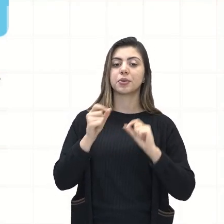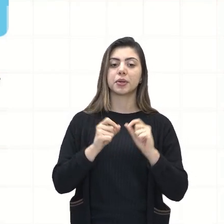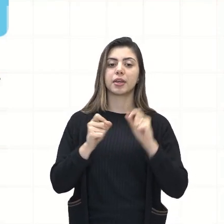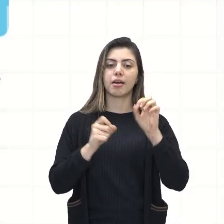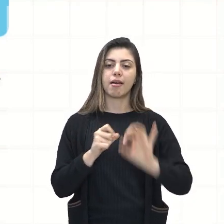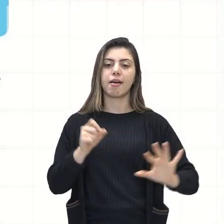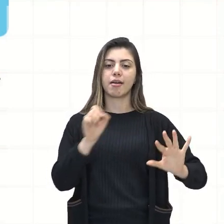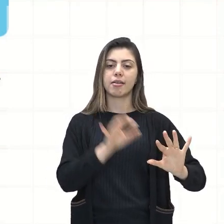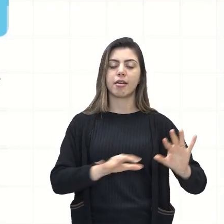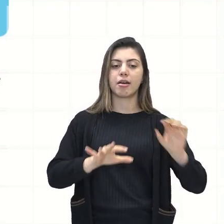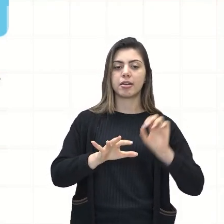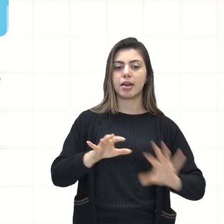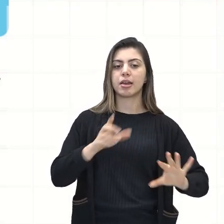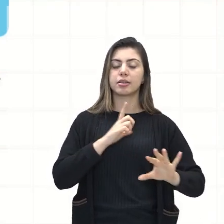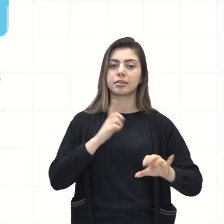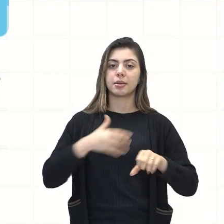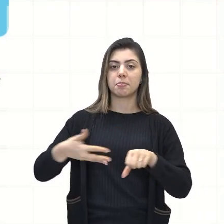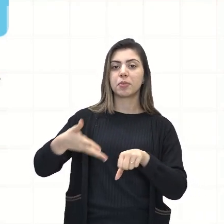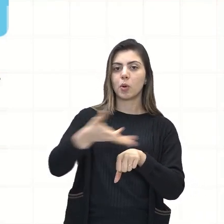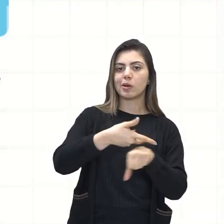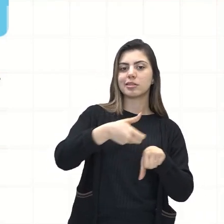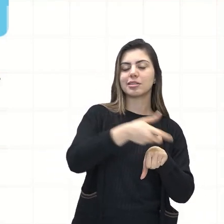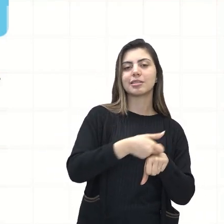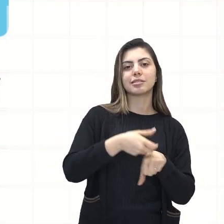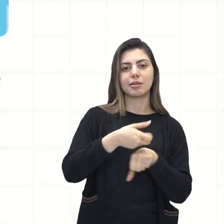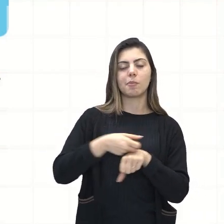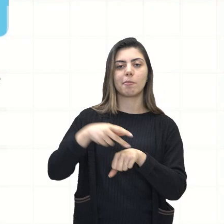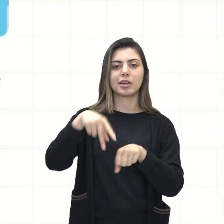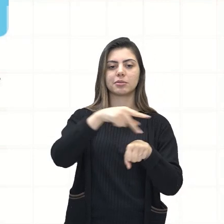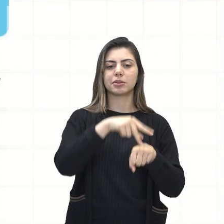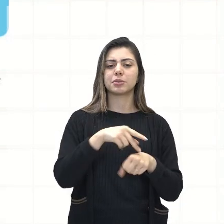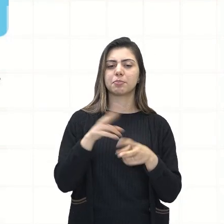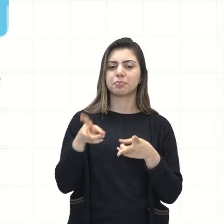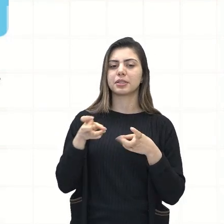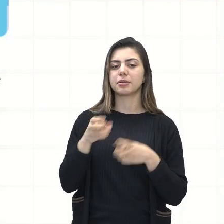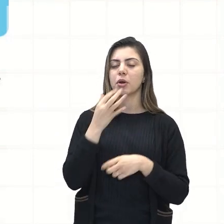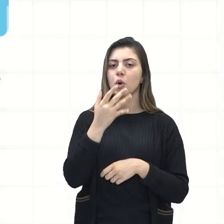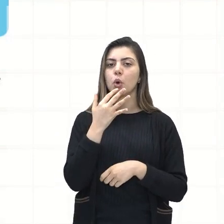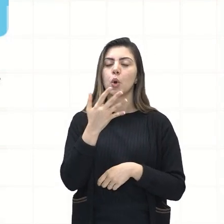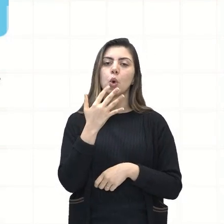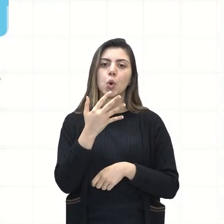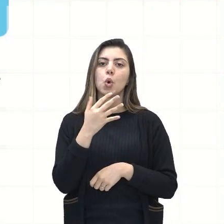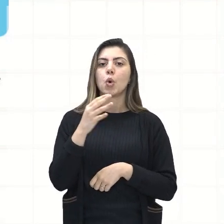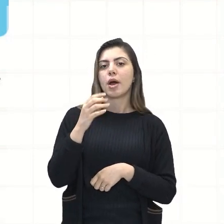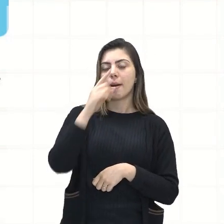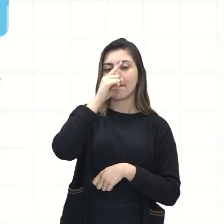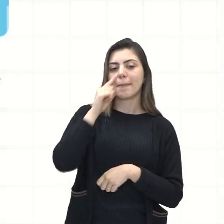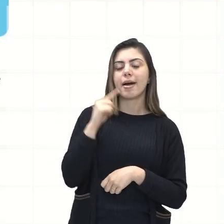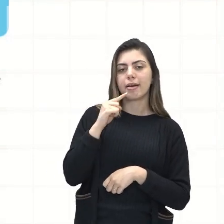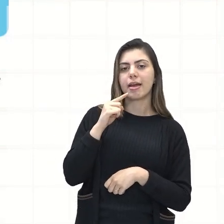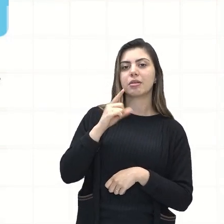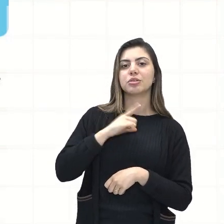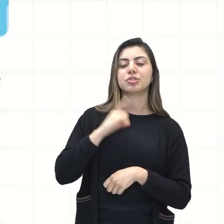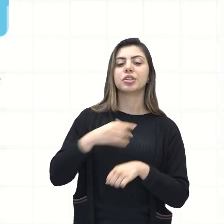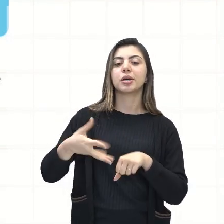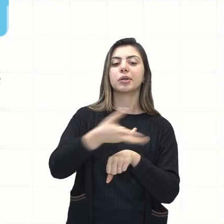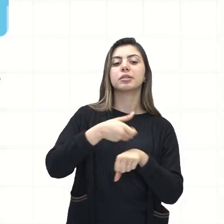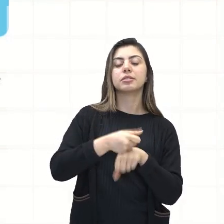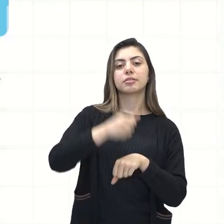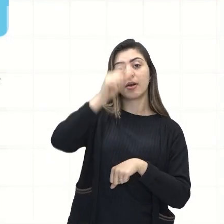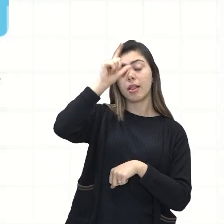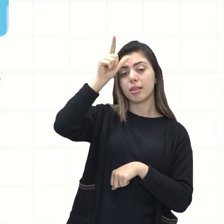ali de domínio de diversos países. Essa área, então, de amarelo era de domínio alemão, como, por exemplo, aqui no sudoeste do continente